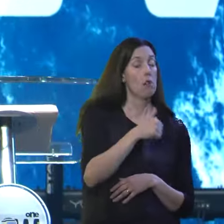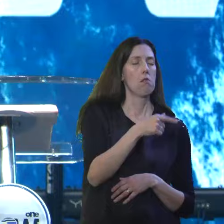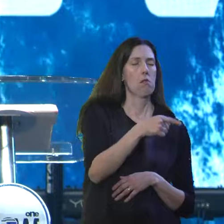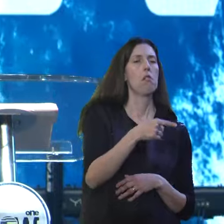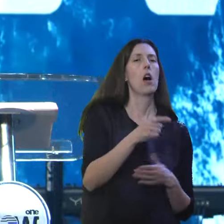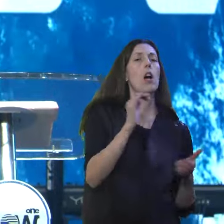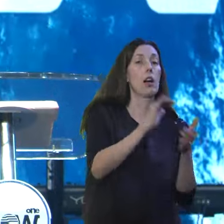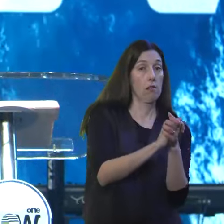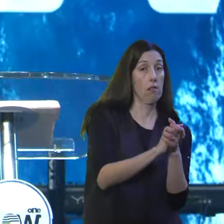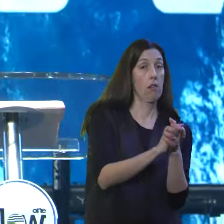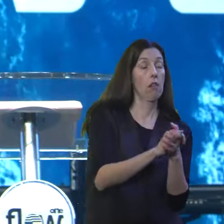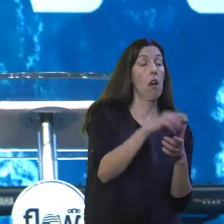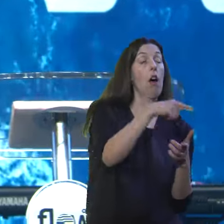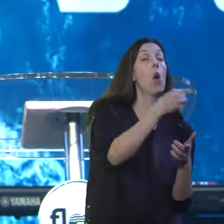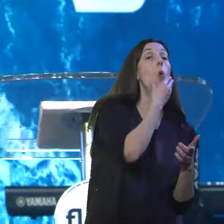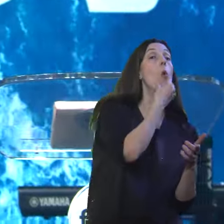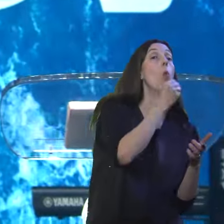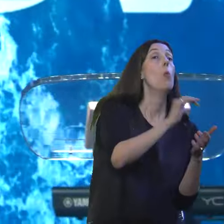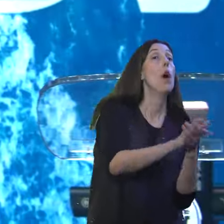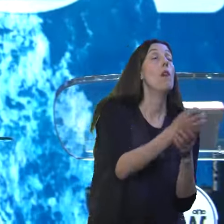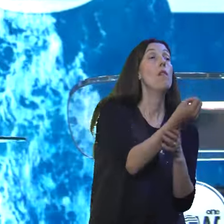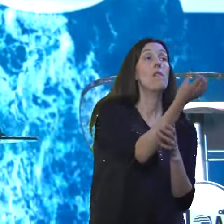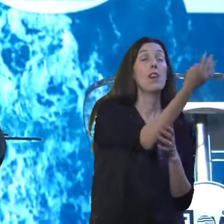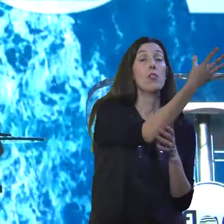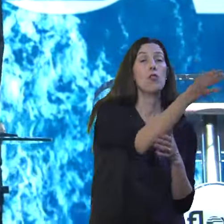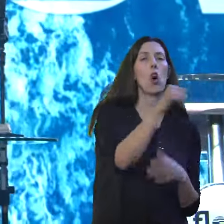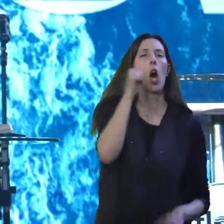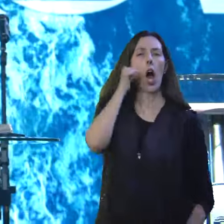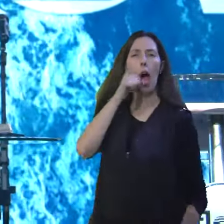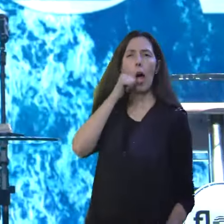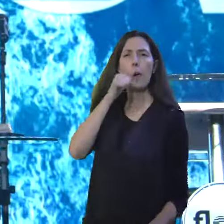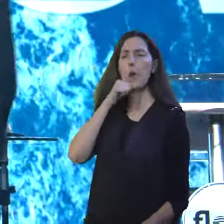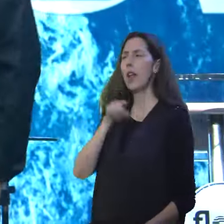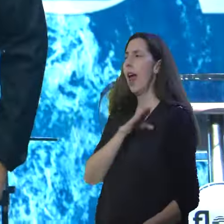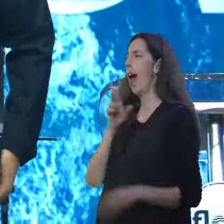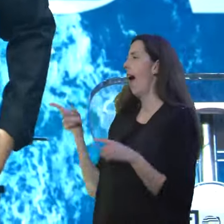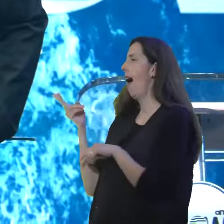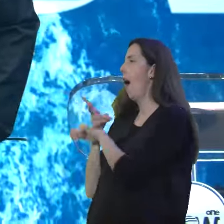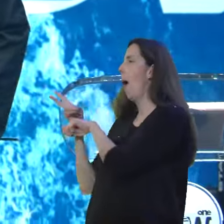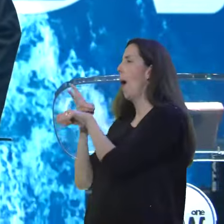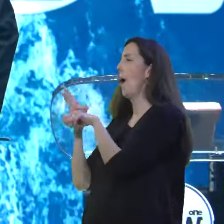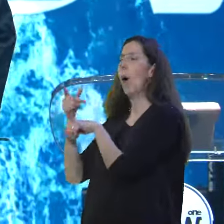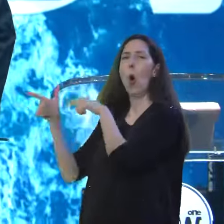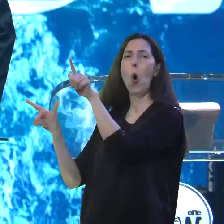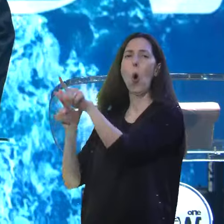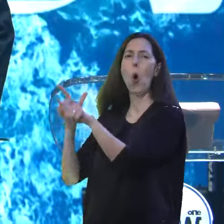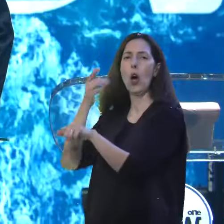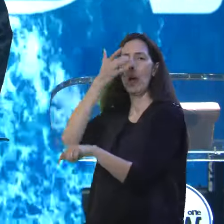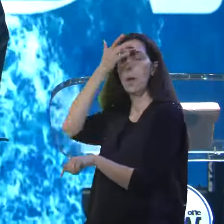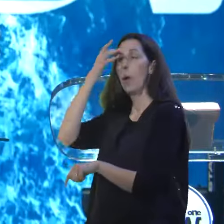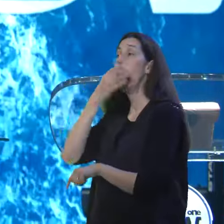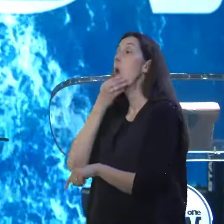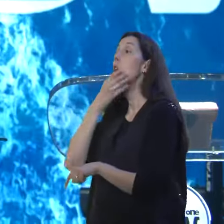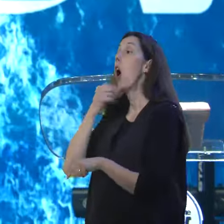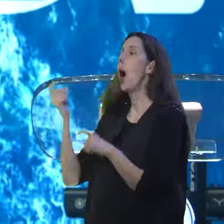estava viajando, ela andava por aí, traindo o marido dela.